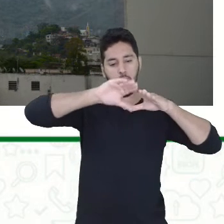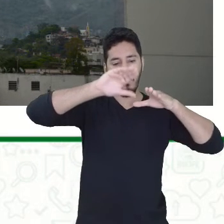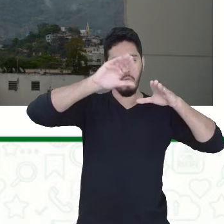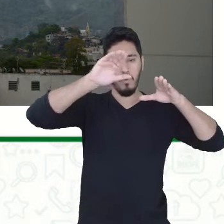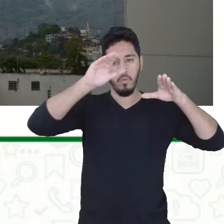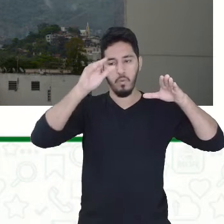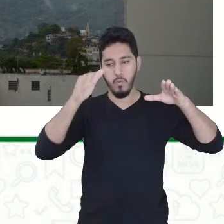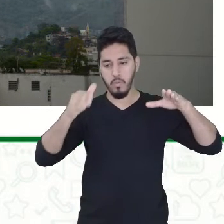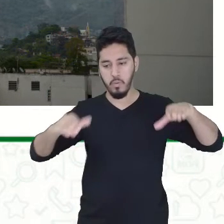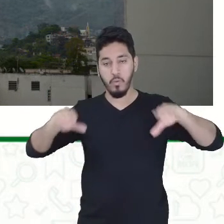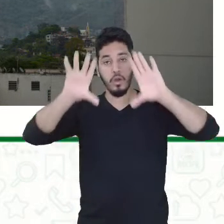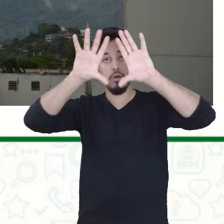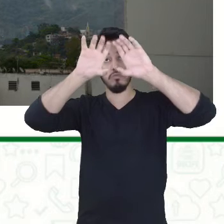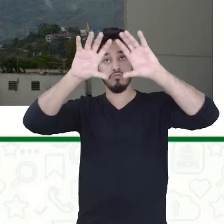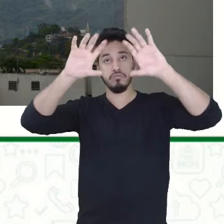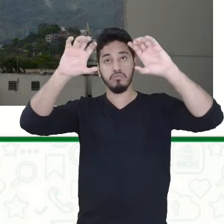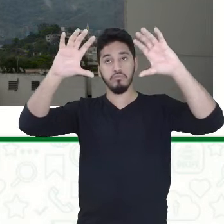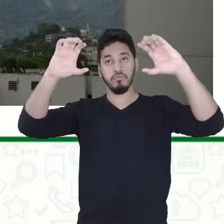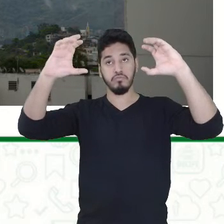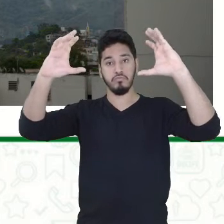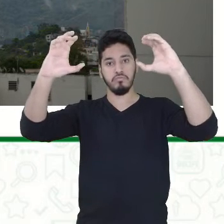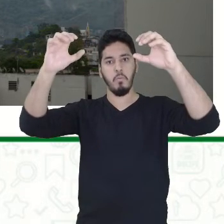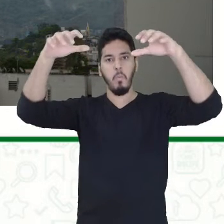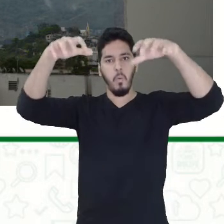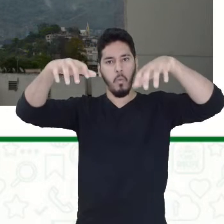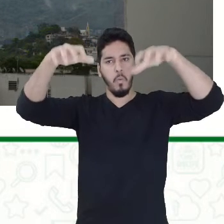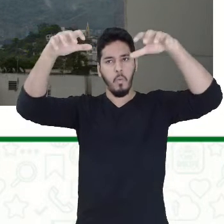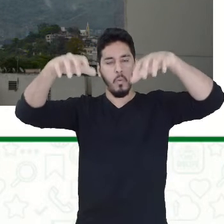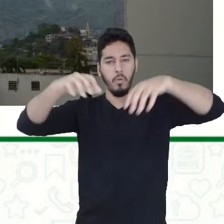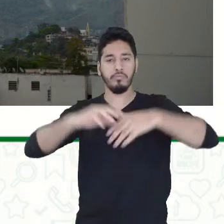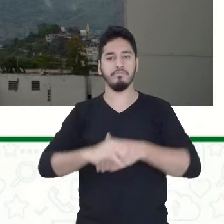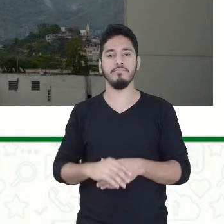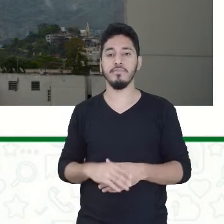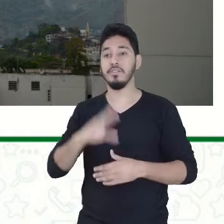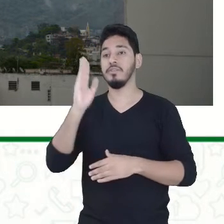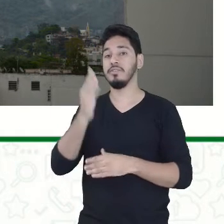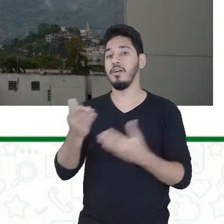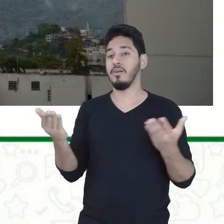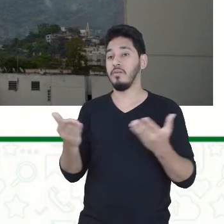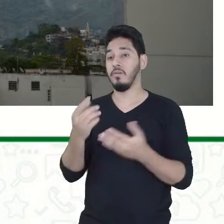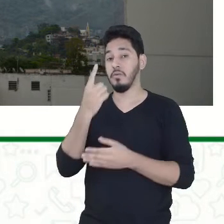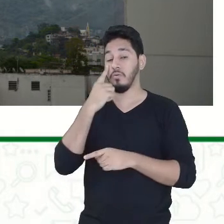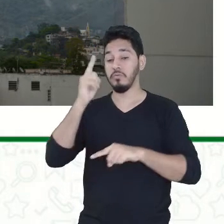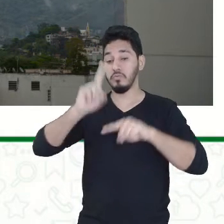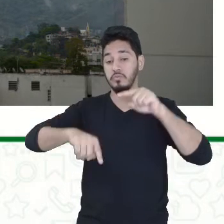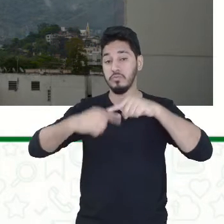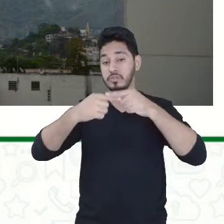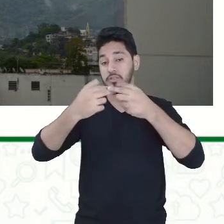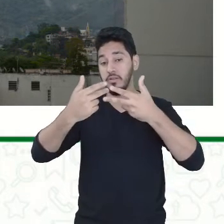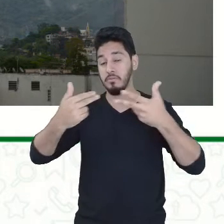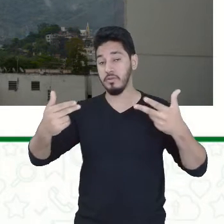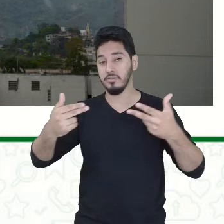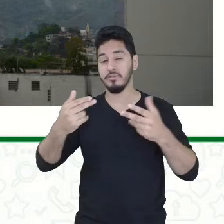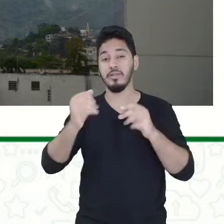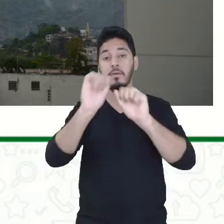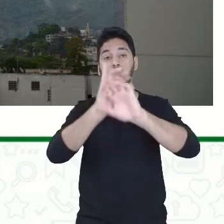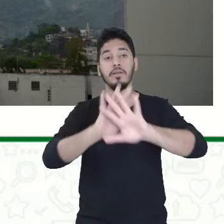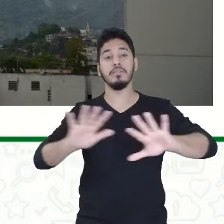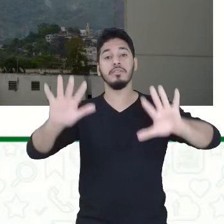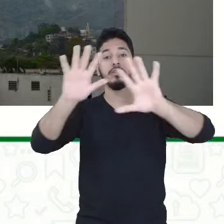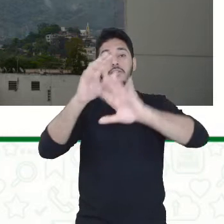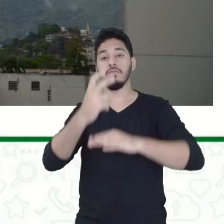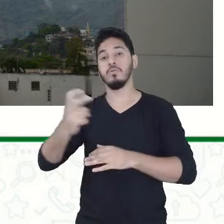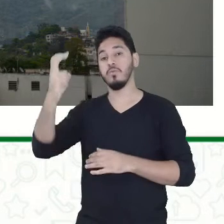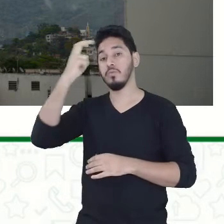uma nuvem carregada. Então, ó, aí eu já trago o contraste, os elementos da paisagem